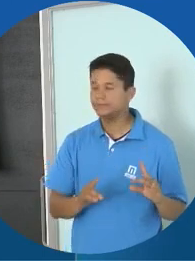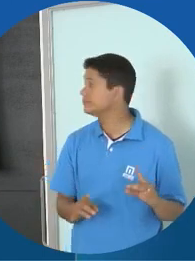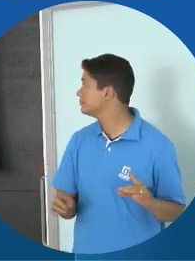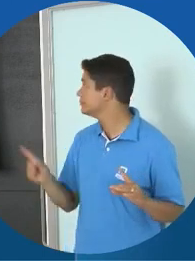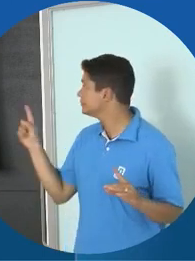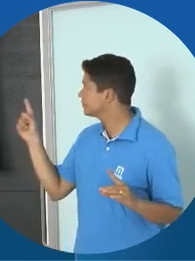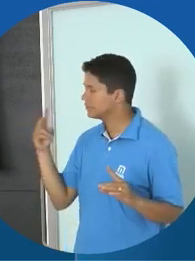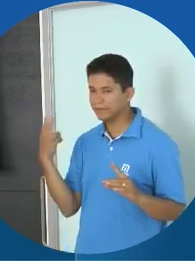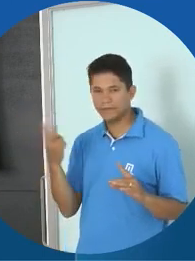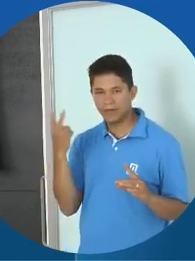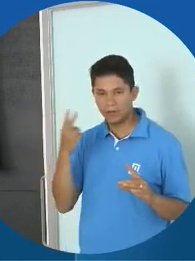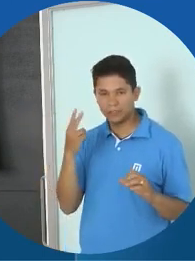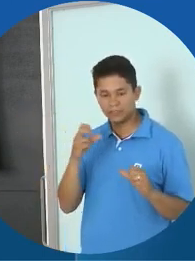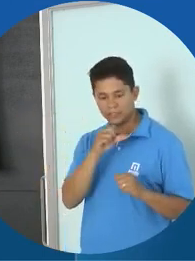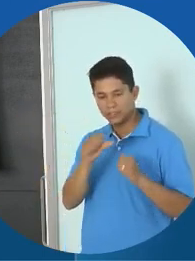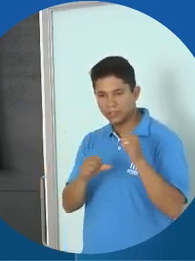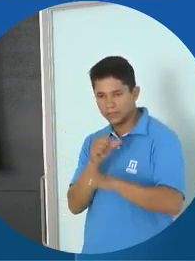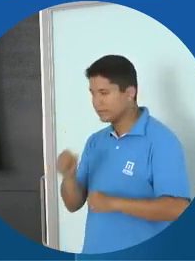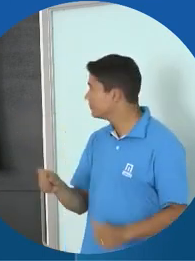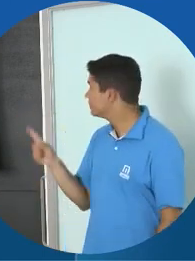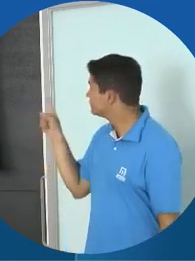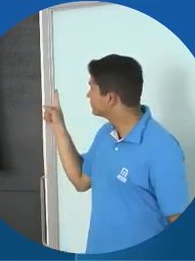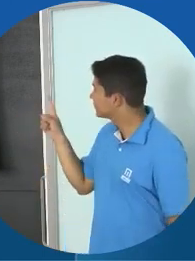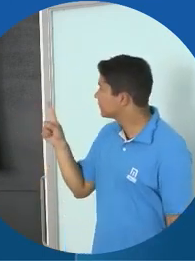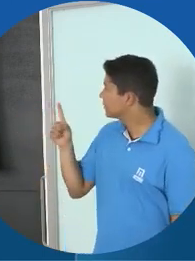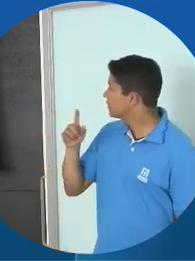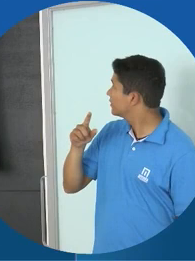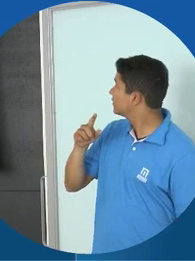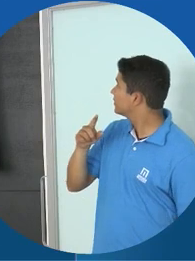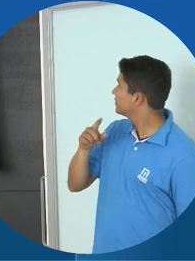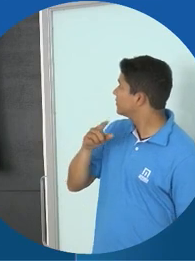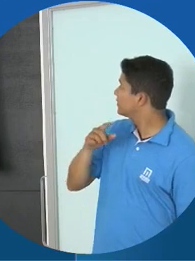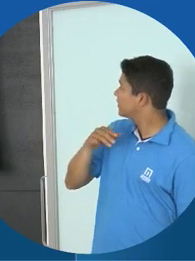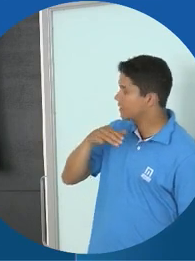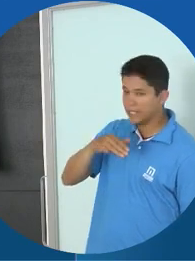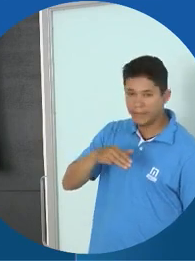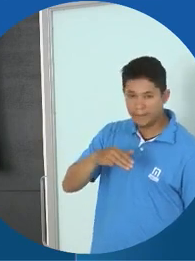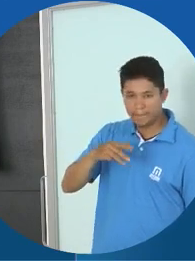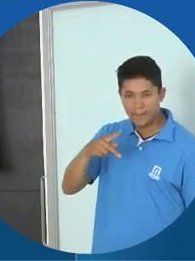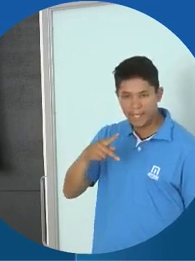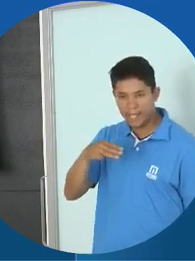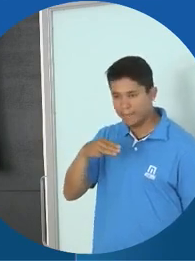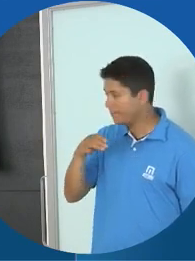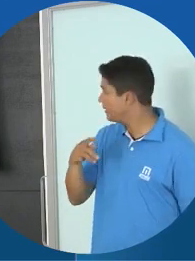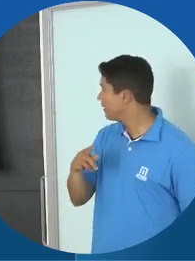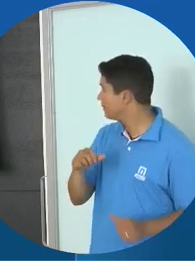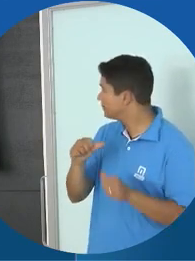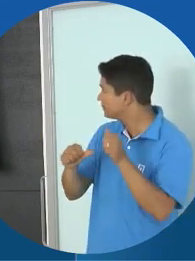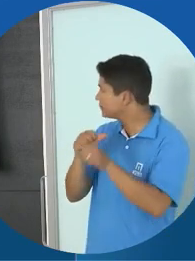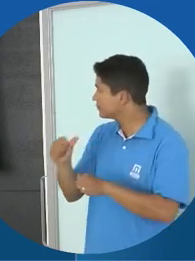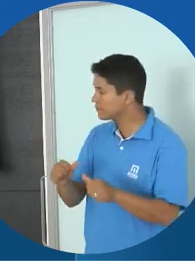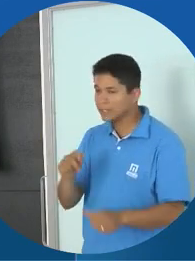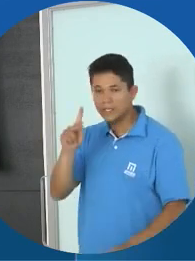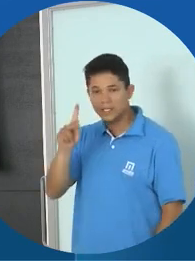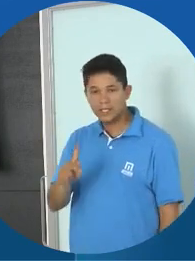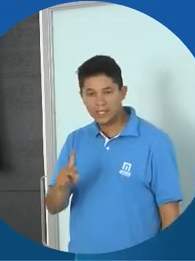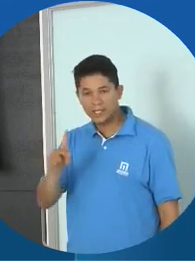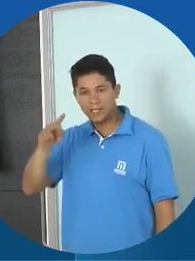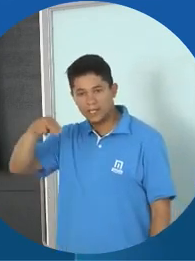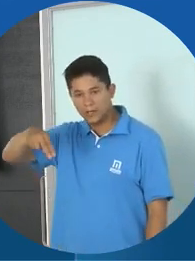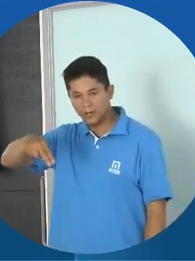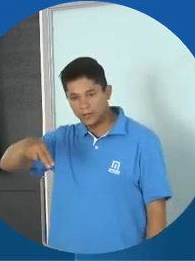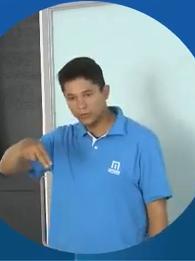aqui de megapascal para quilonewton por metro quadrado, a gente